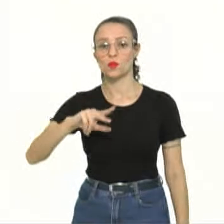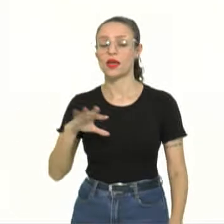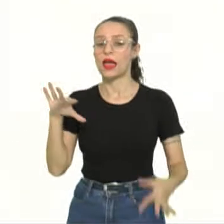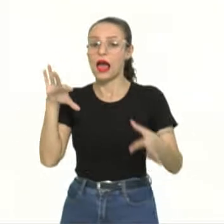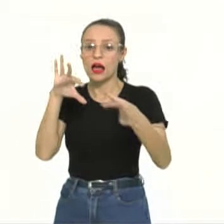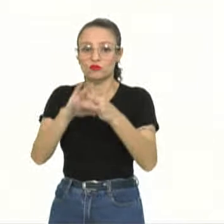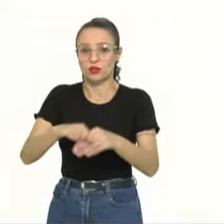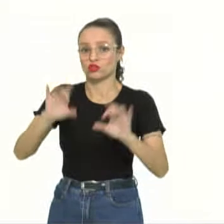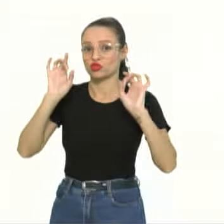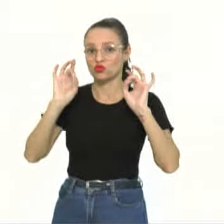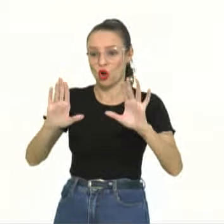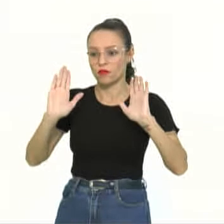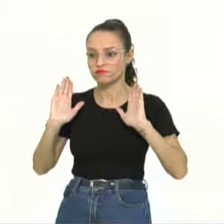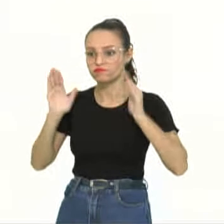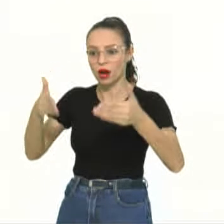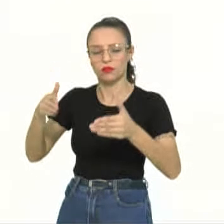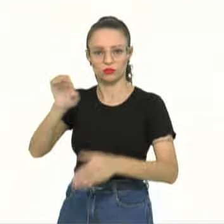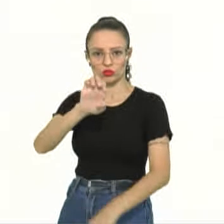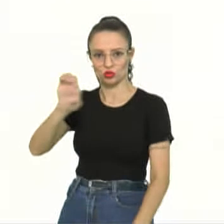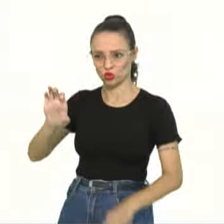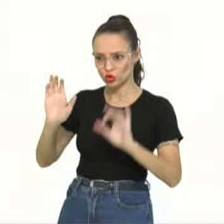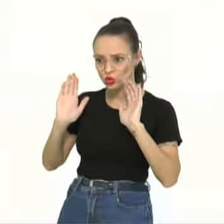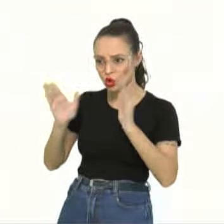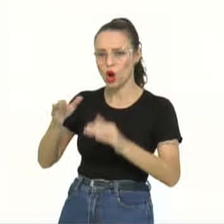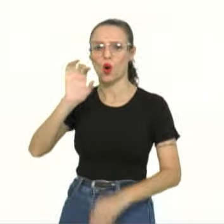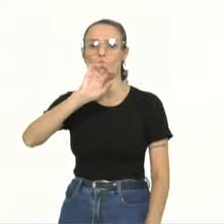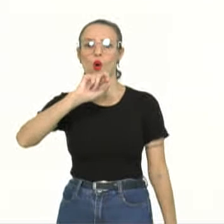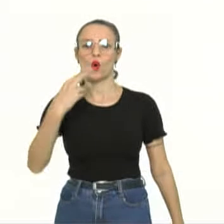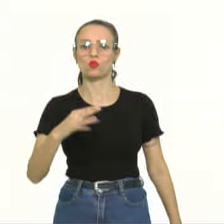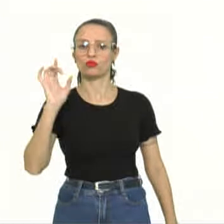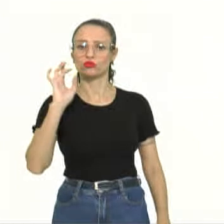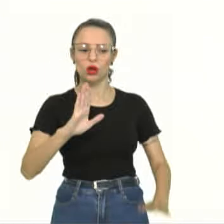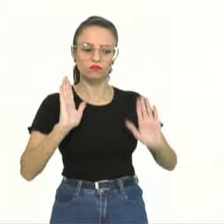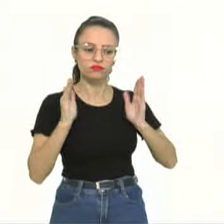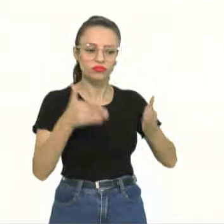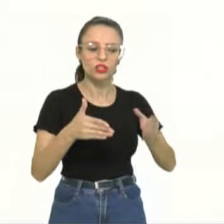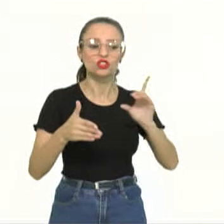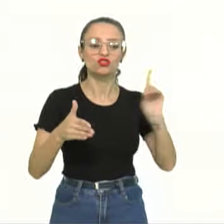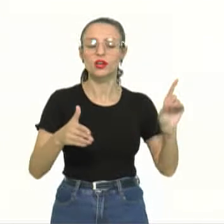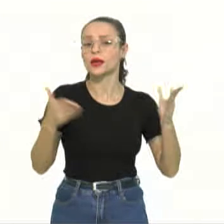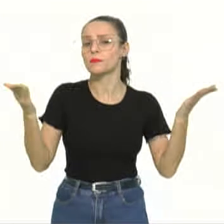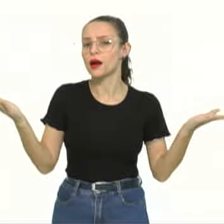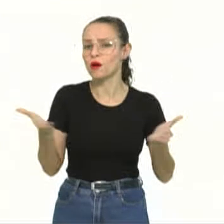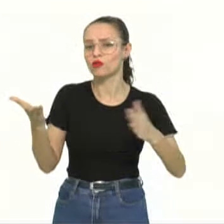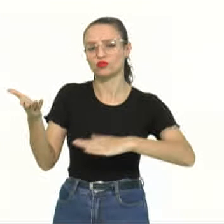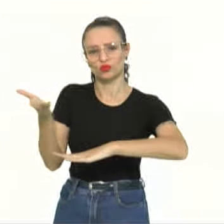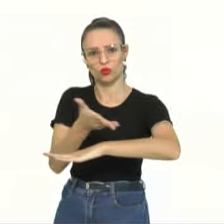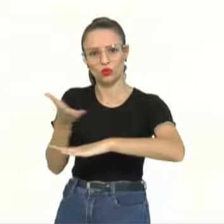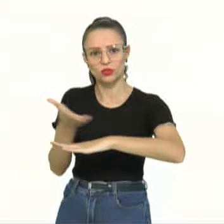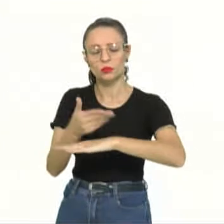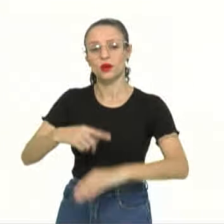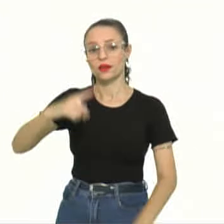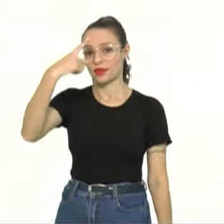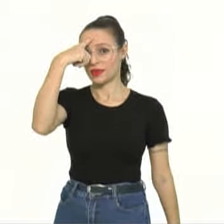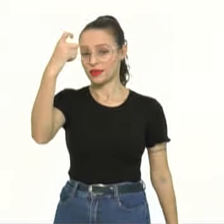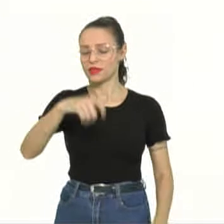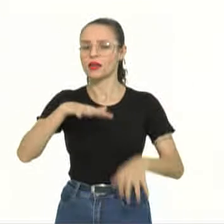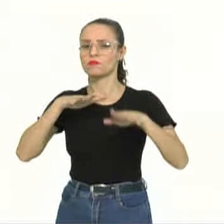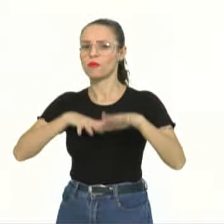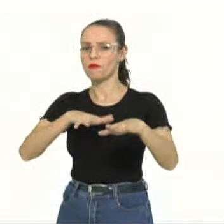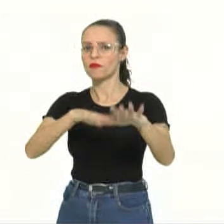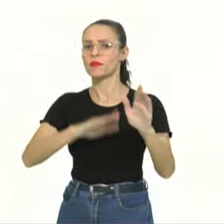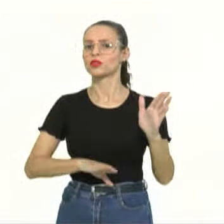exclusivamente a posicionamentos de esquerda ou de direita no mundo contemporâneo as ideias e movimentos